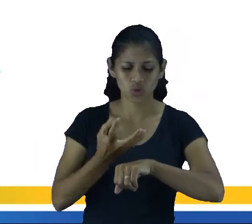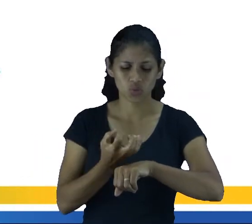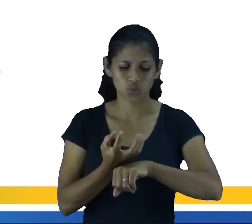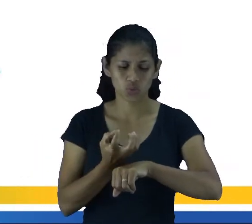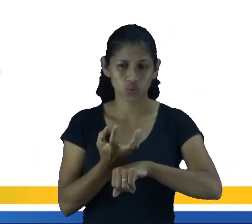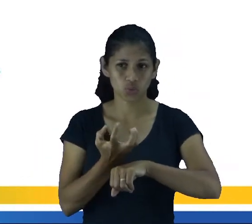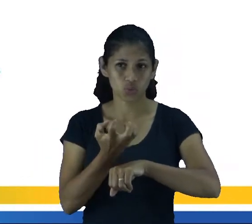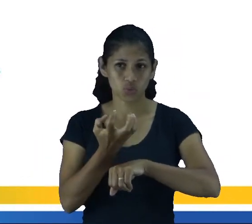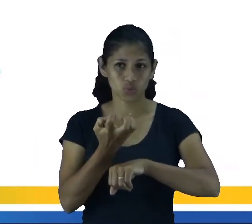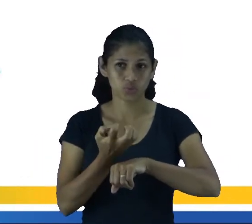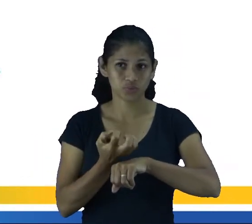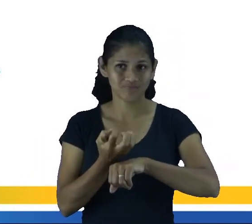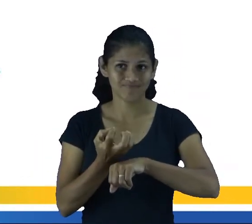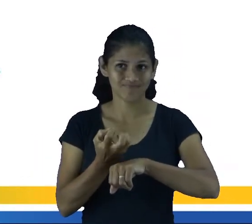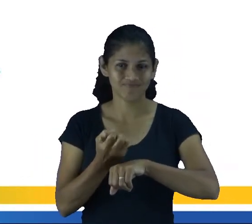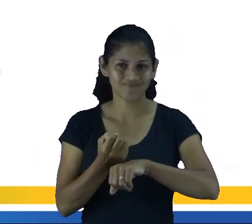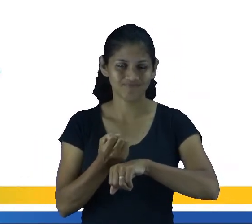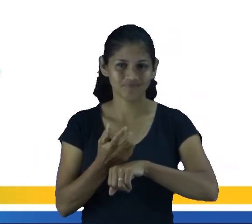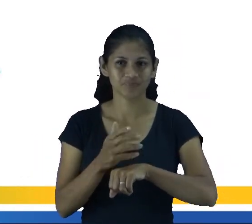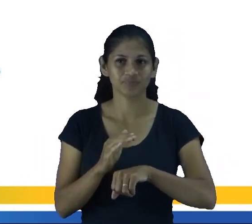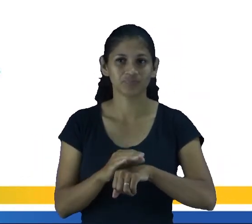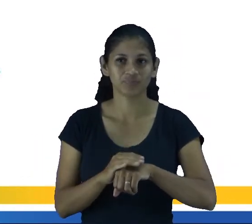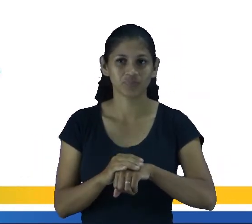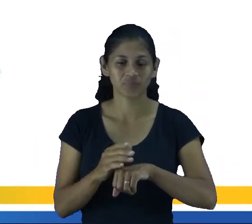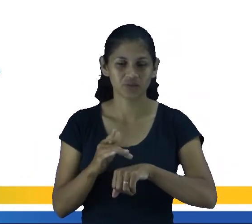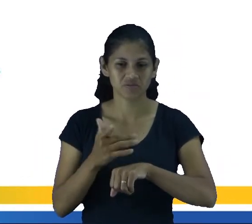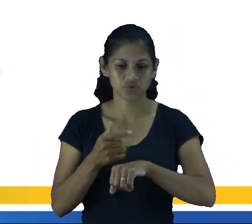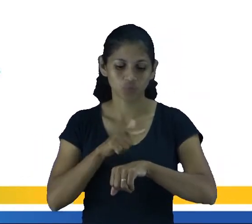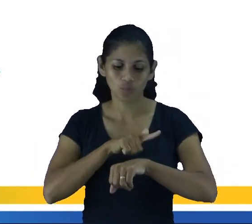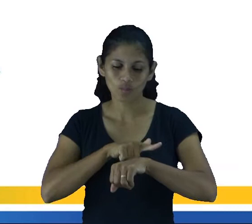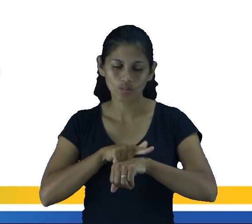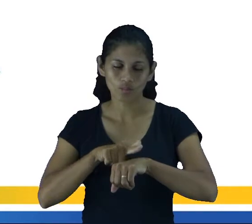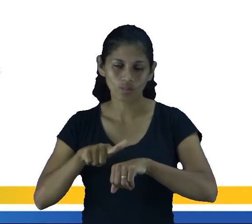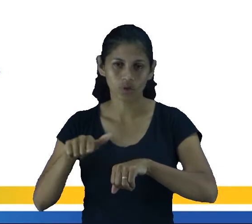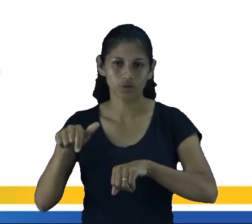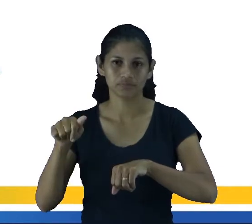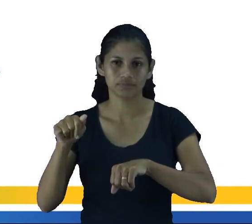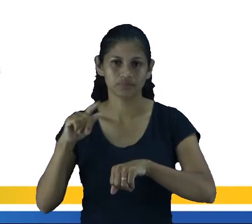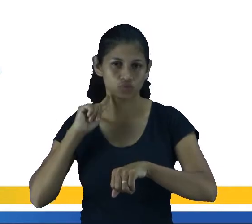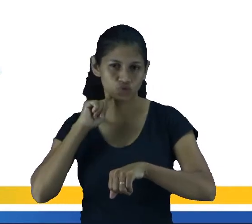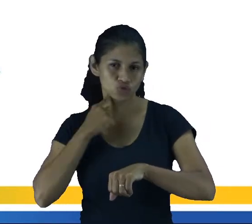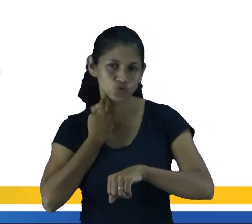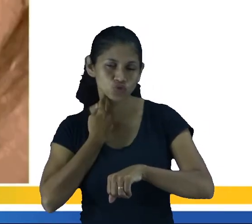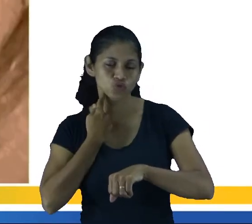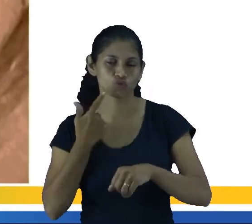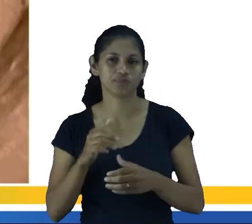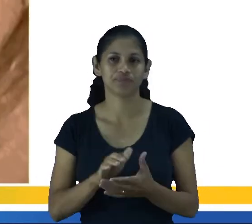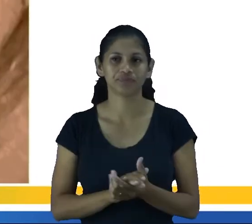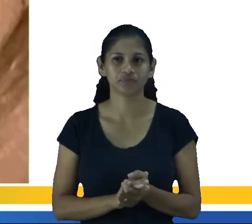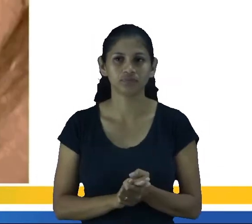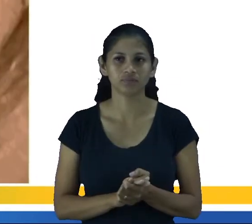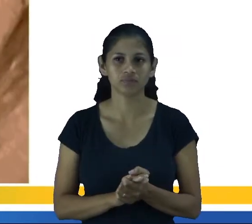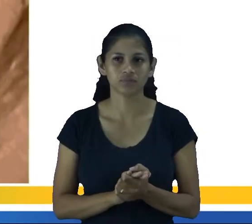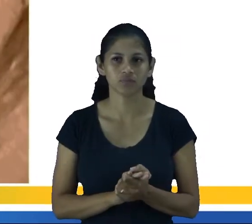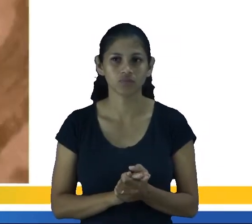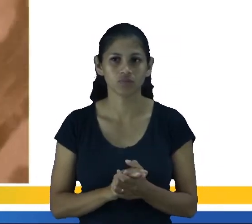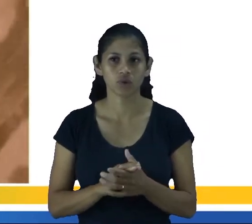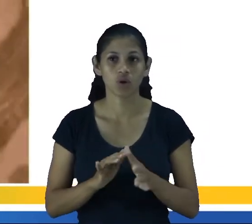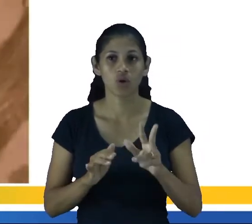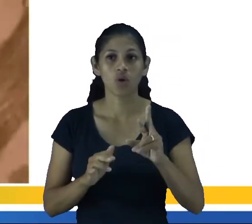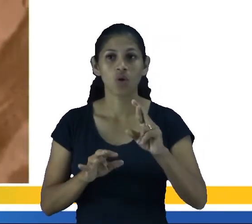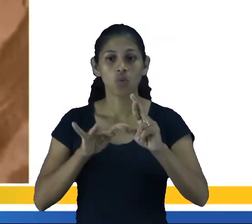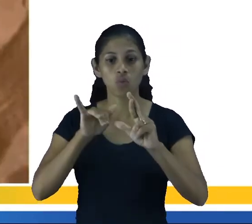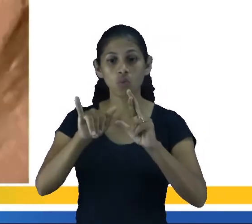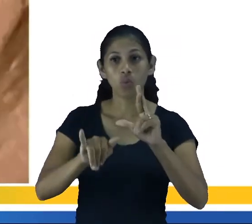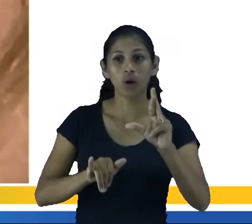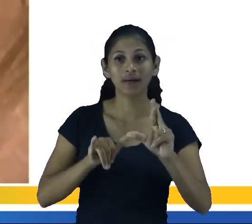ali com que houvesse a asepsia desse ferimento. Aqui, ó, vou colocar para vocês uma reação,